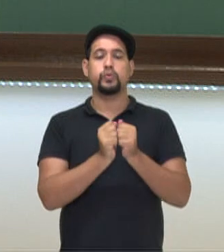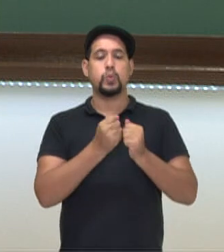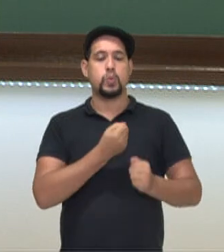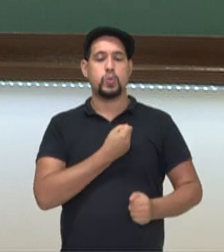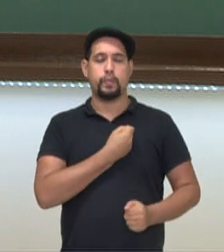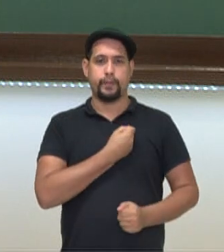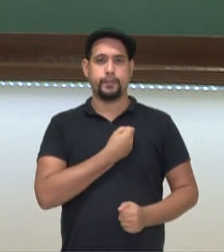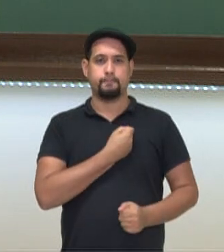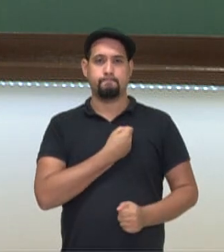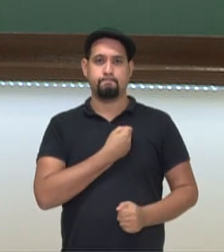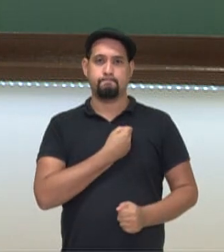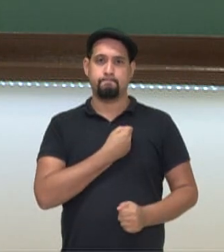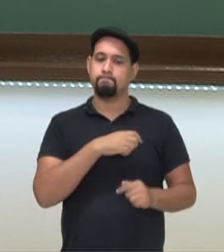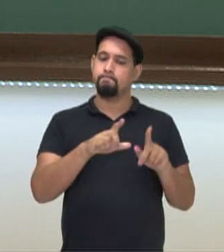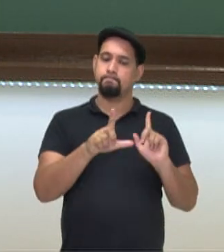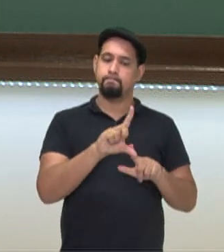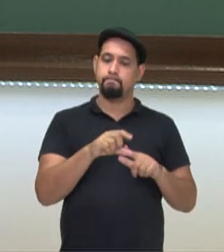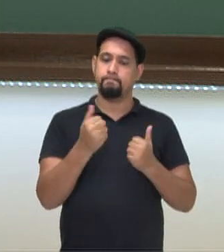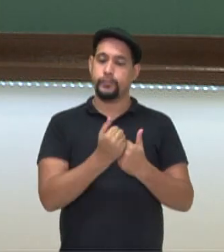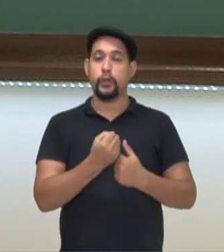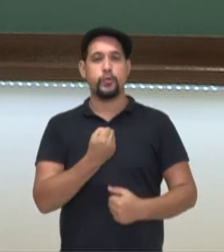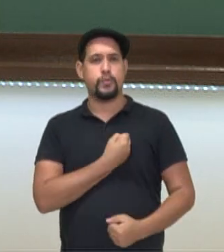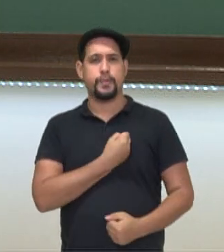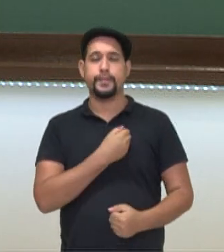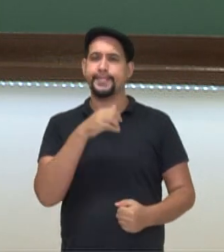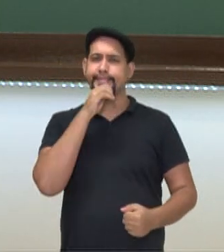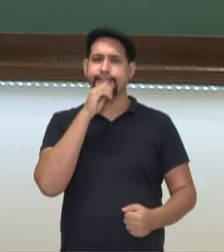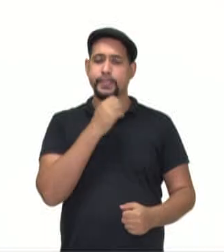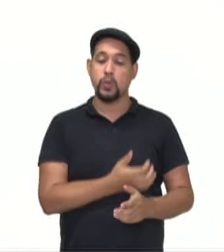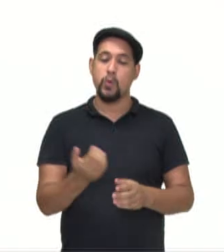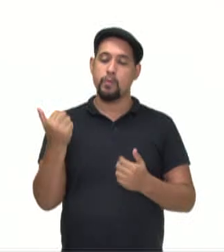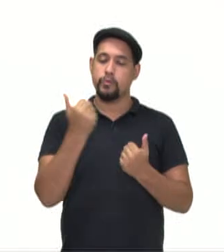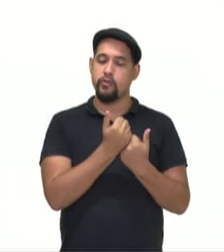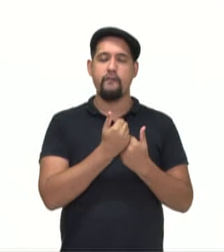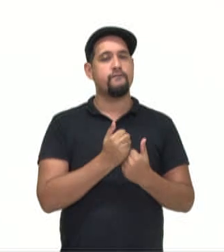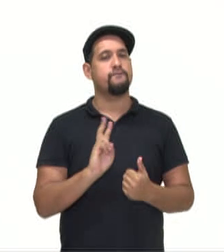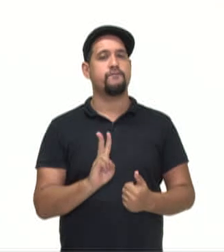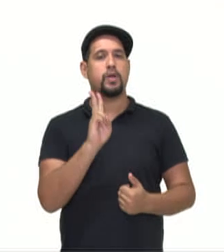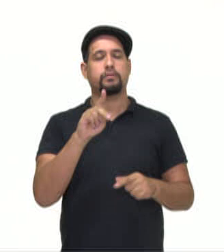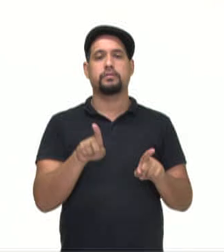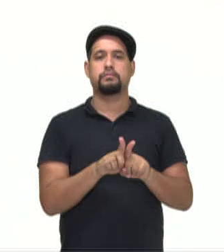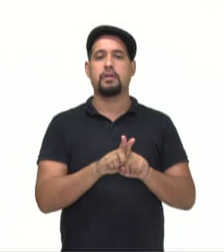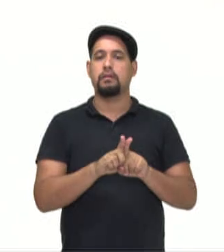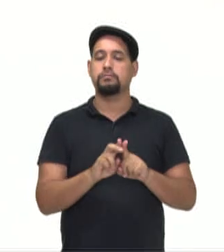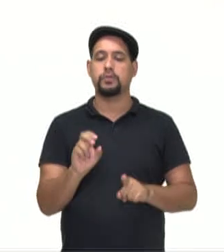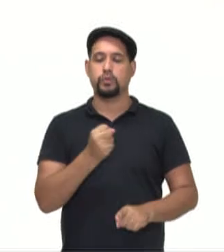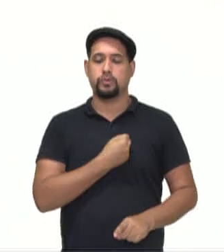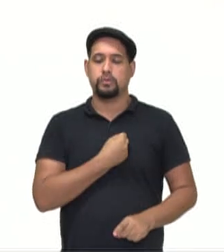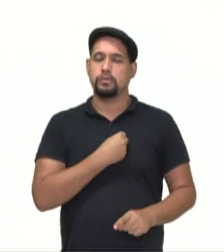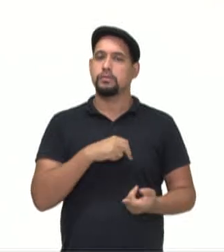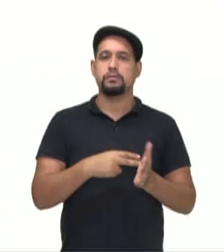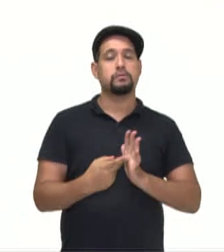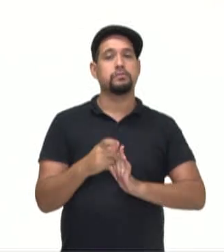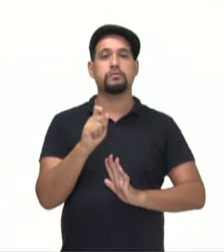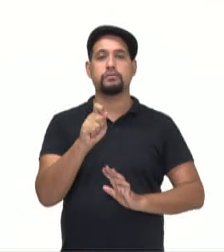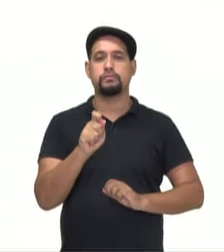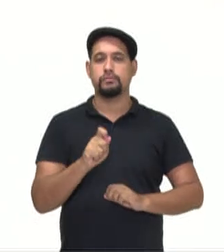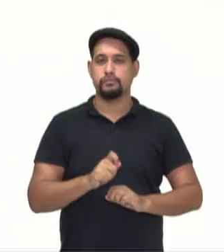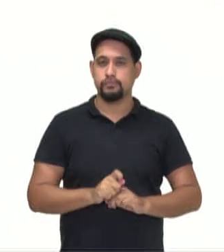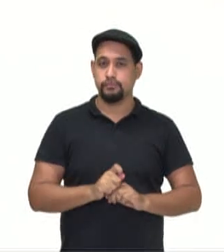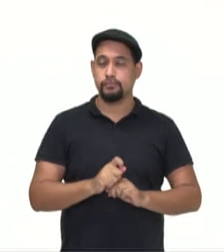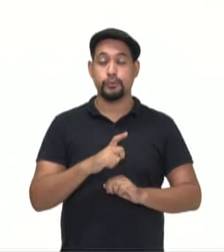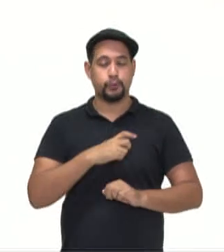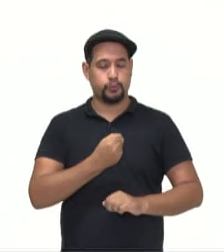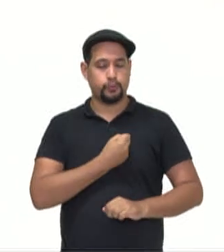número. Beleza? Ao substituir as variáveis por valores específicos, a expressão algébrica se torna uma